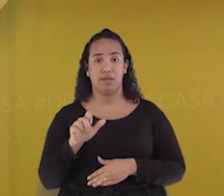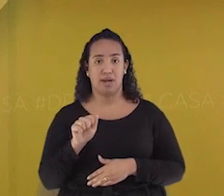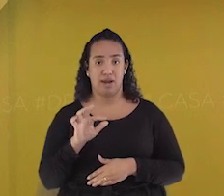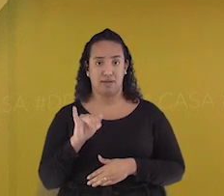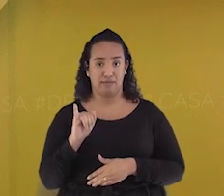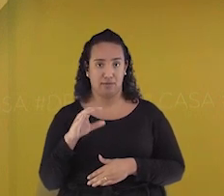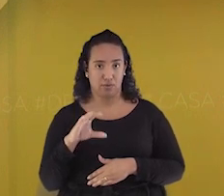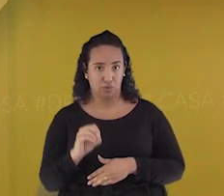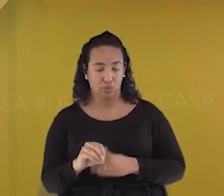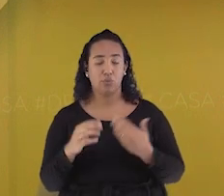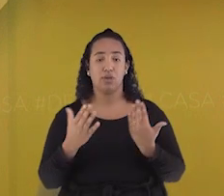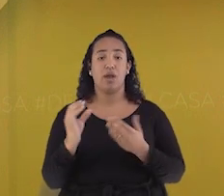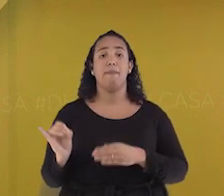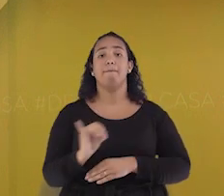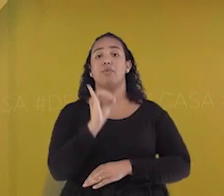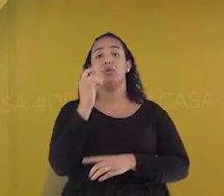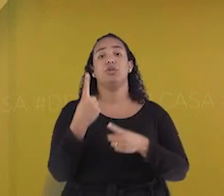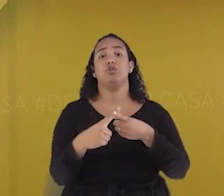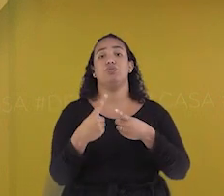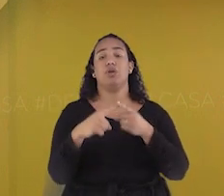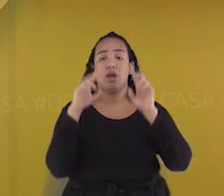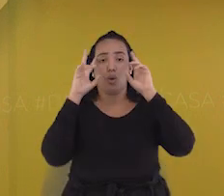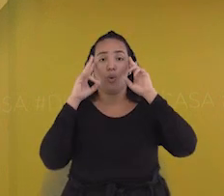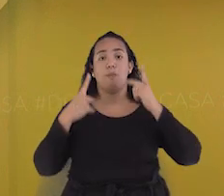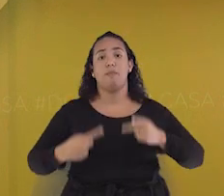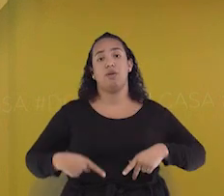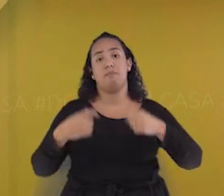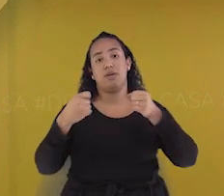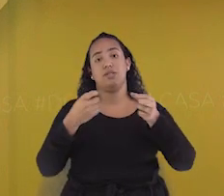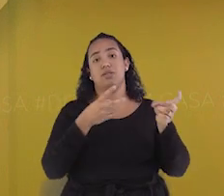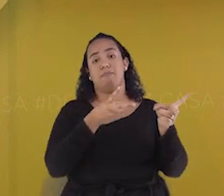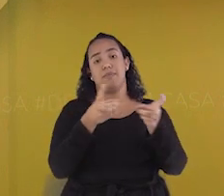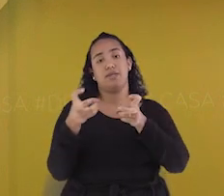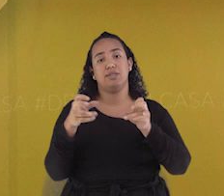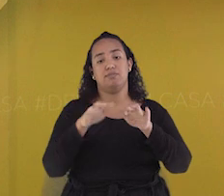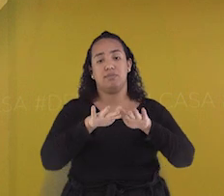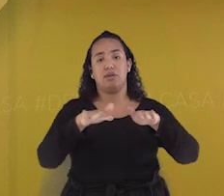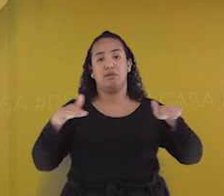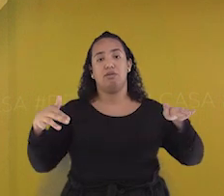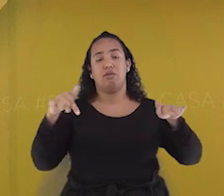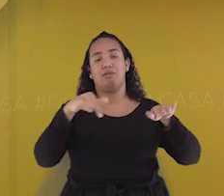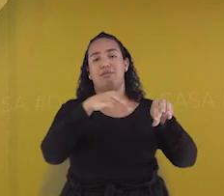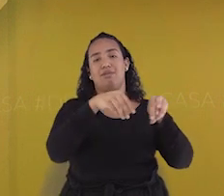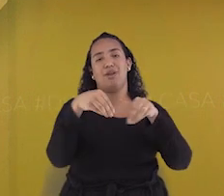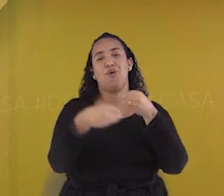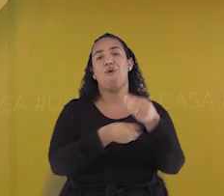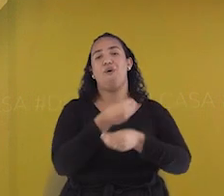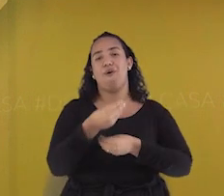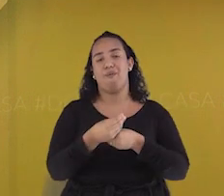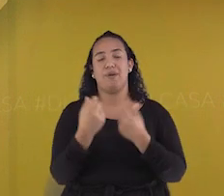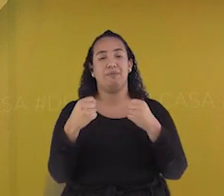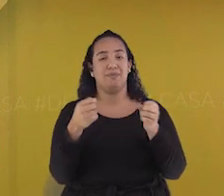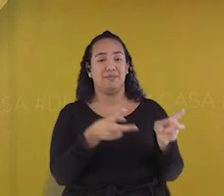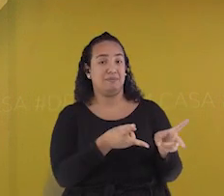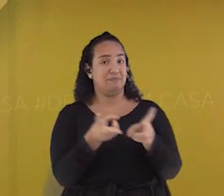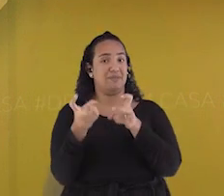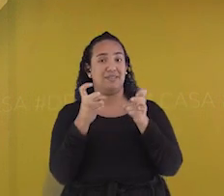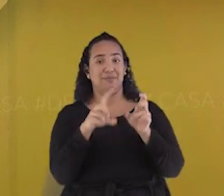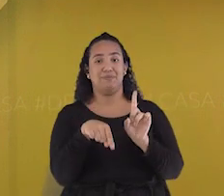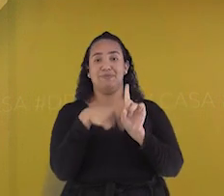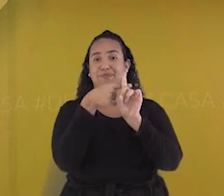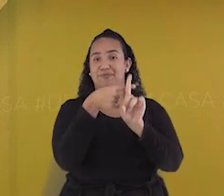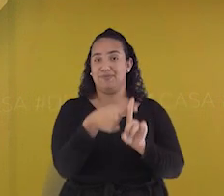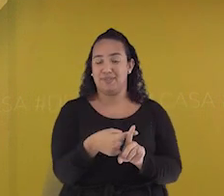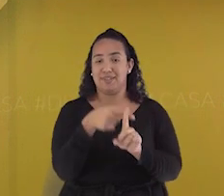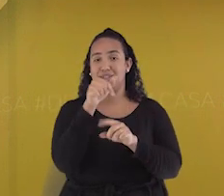importantes para que o ser humano entenda a superfície terrestre e possa modificá-la de maneira positiva,